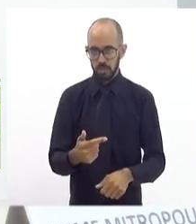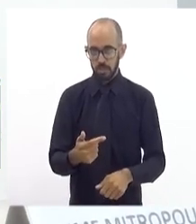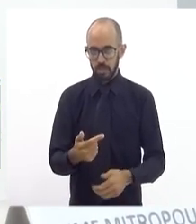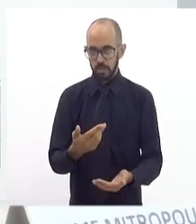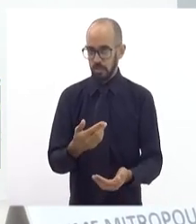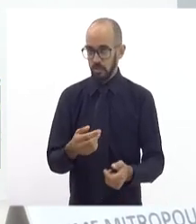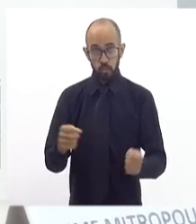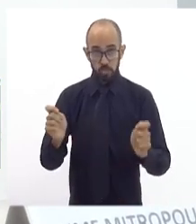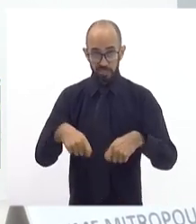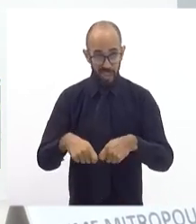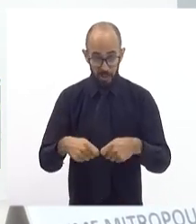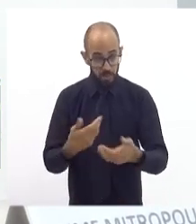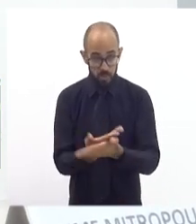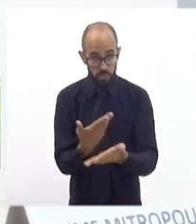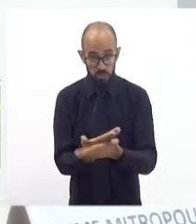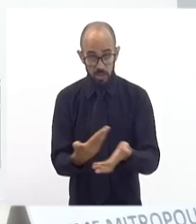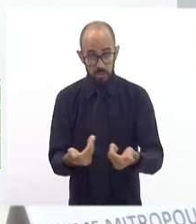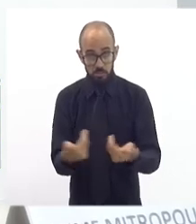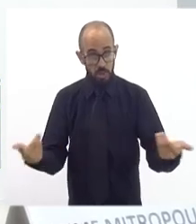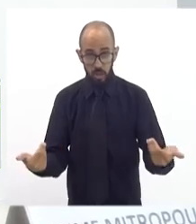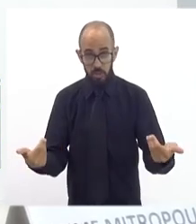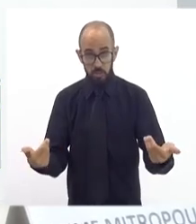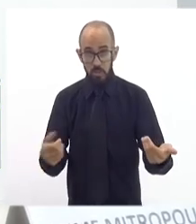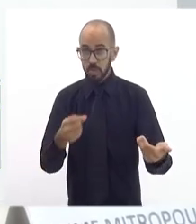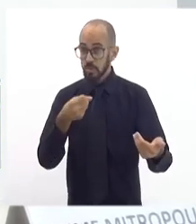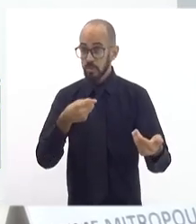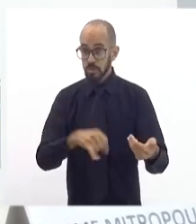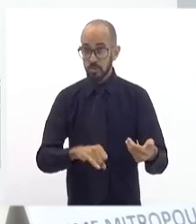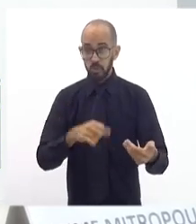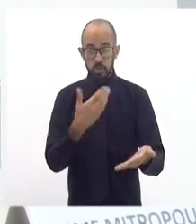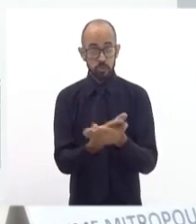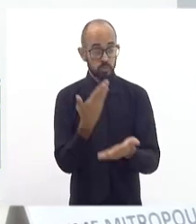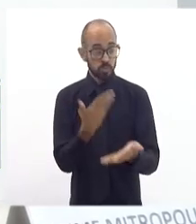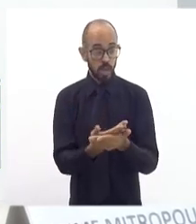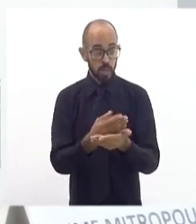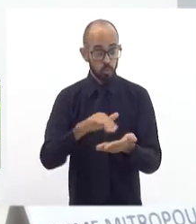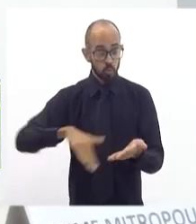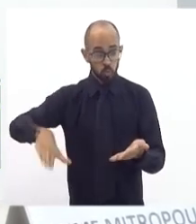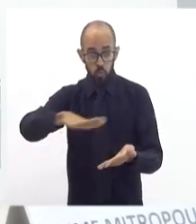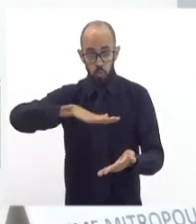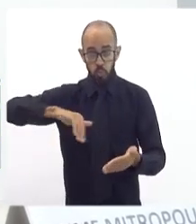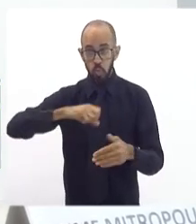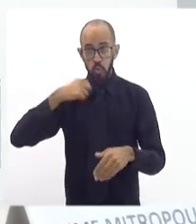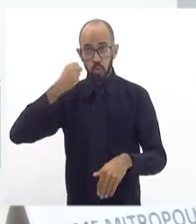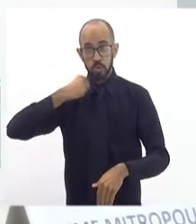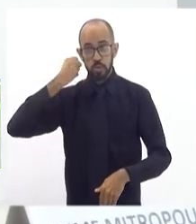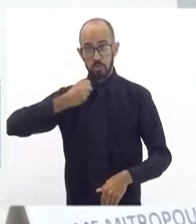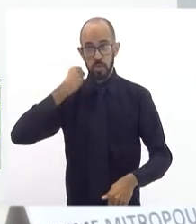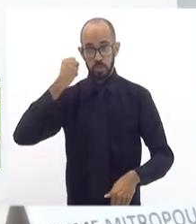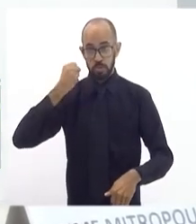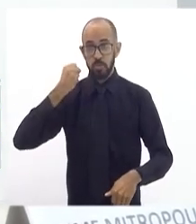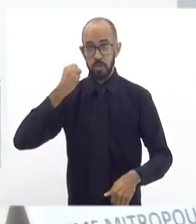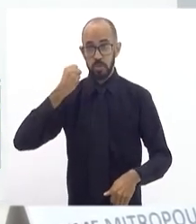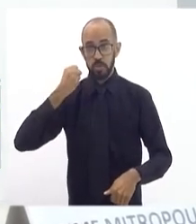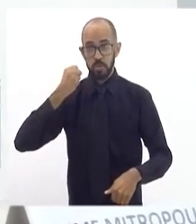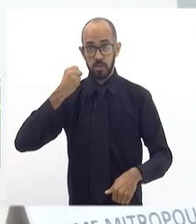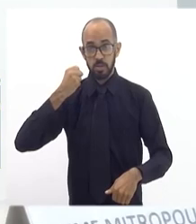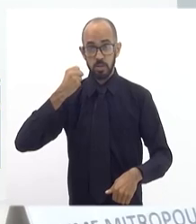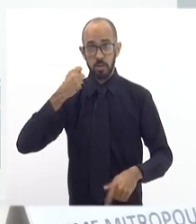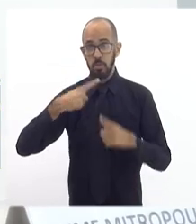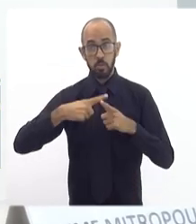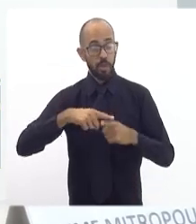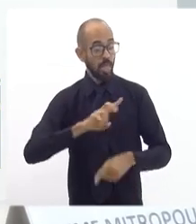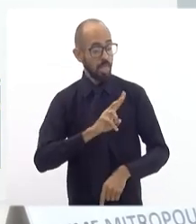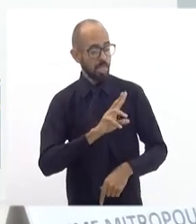fazer esse estudo holístico sistêmico em relação a toda a Baía de Sepetiba porque não se fazer isso em relação as duas